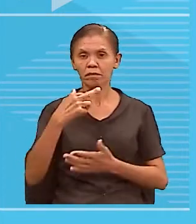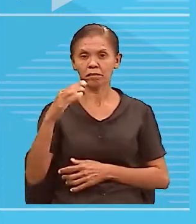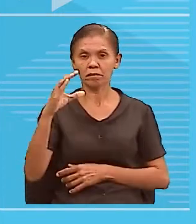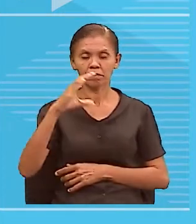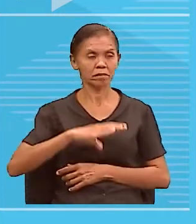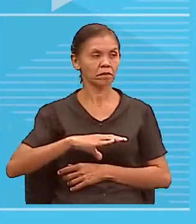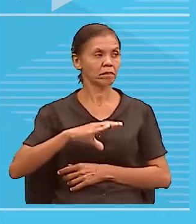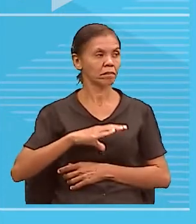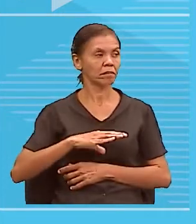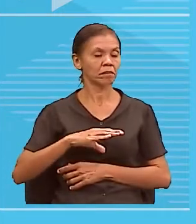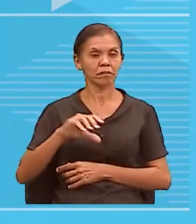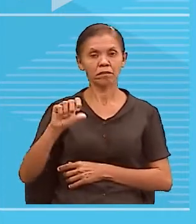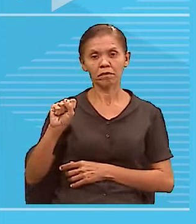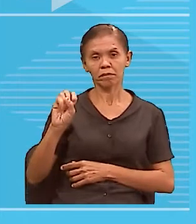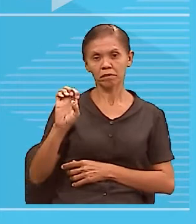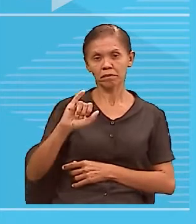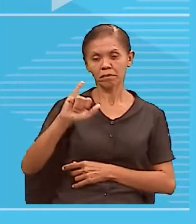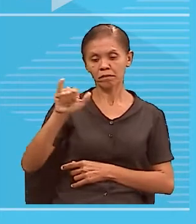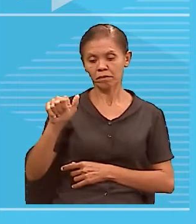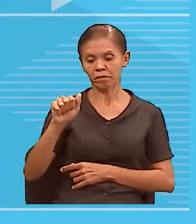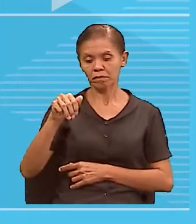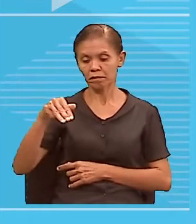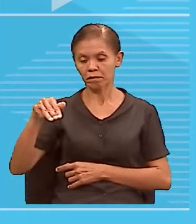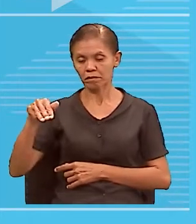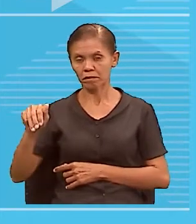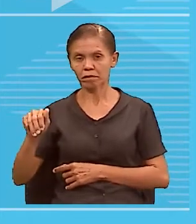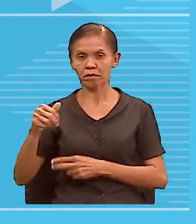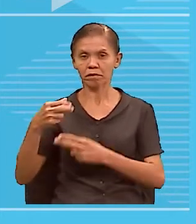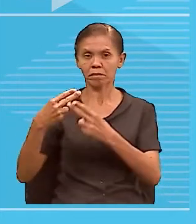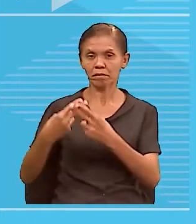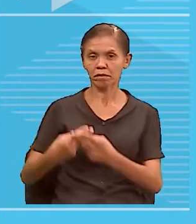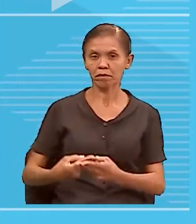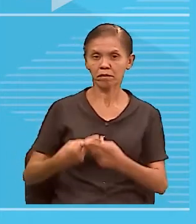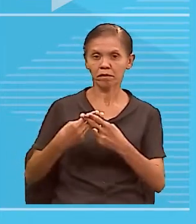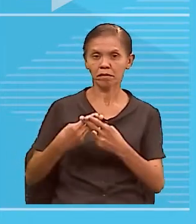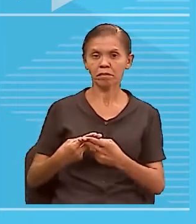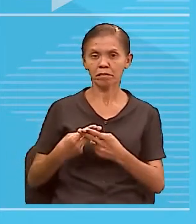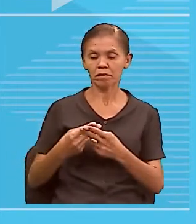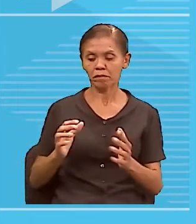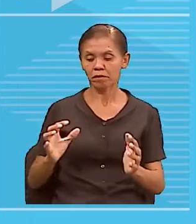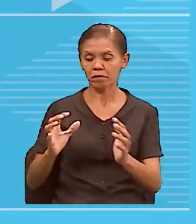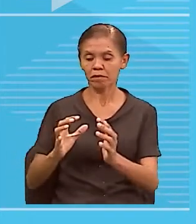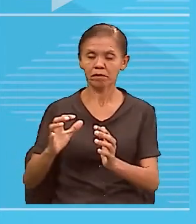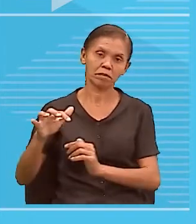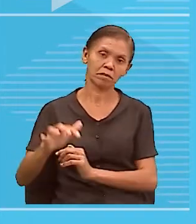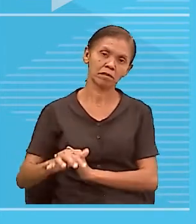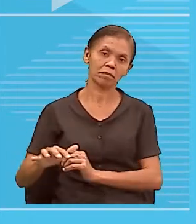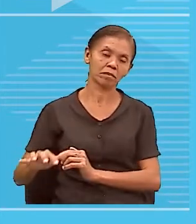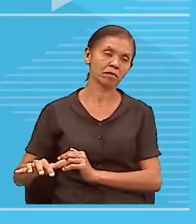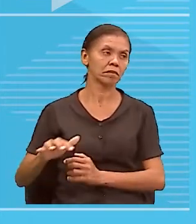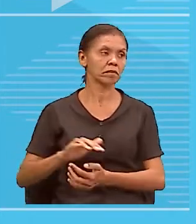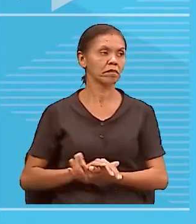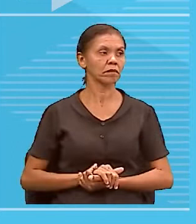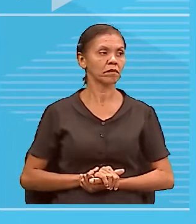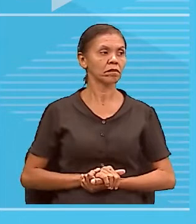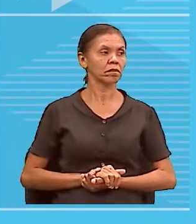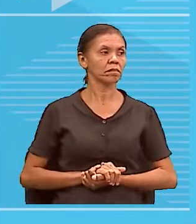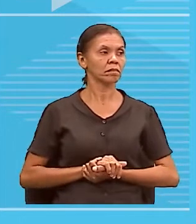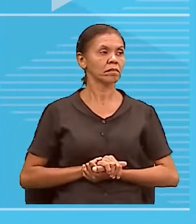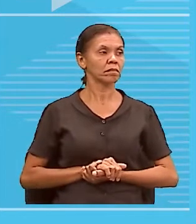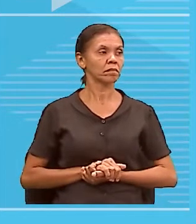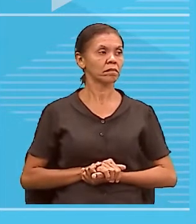sejam mais paciente com as crianças meninos quer dizer crianças e aí detalhe ó